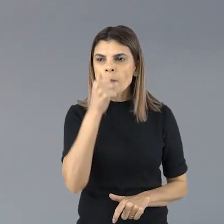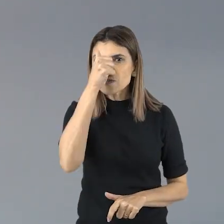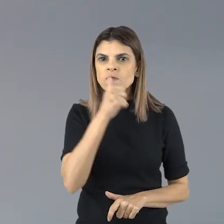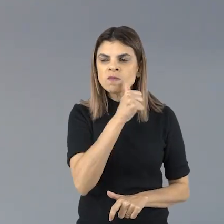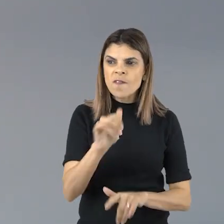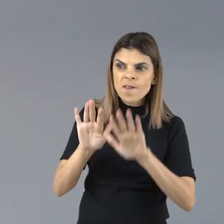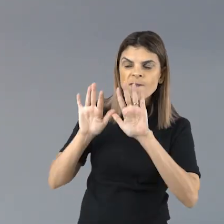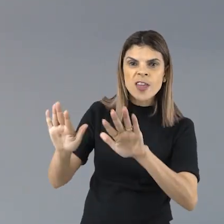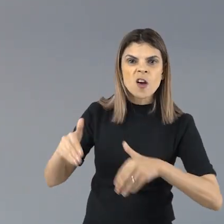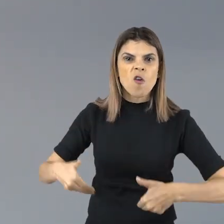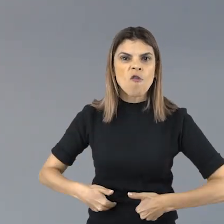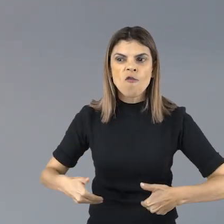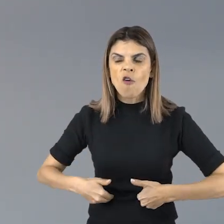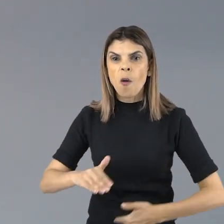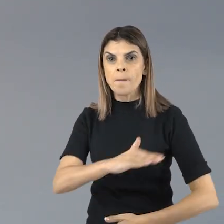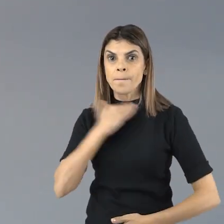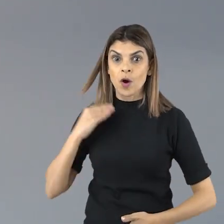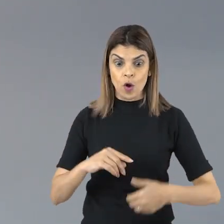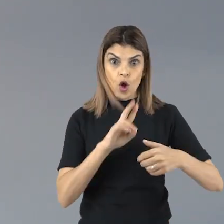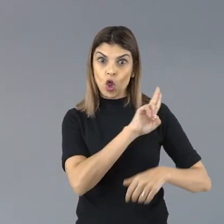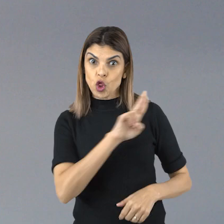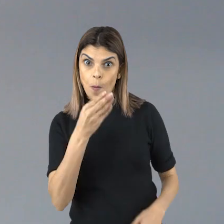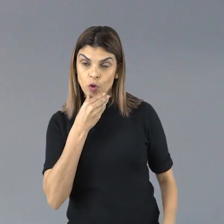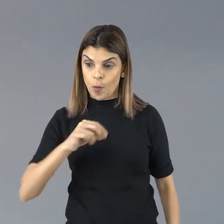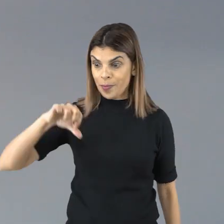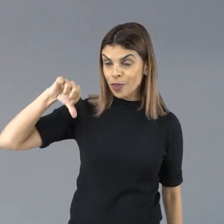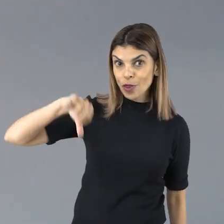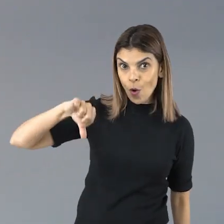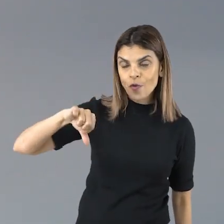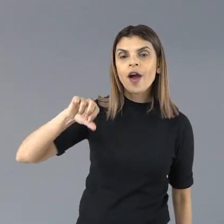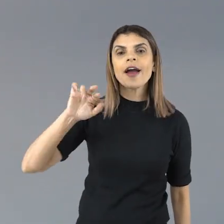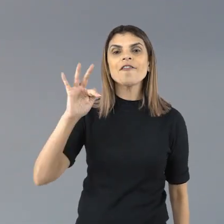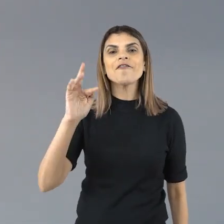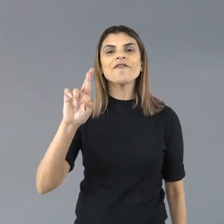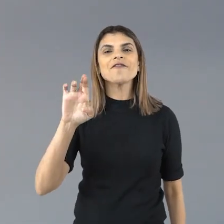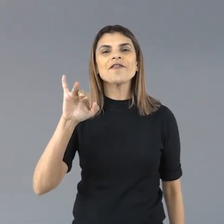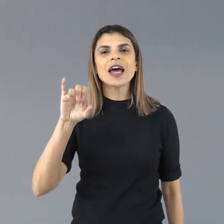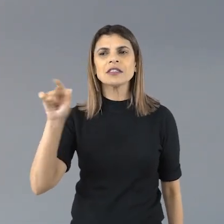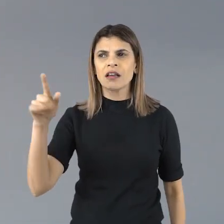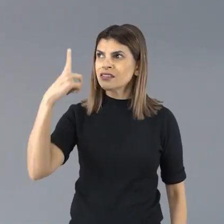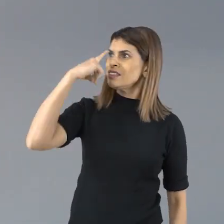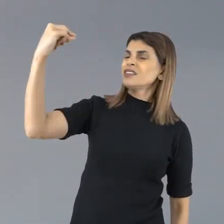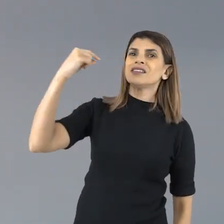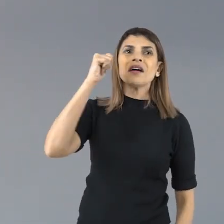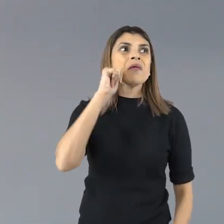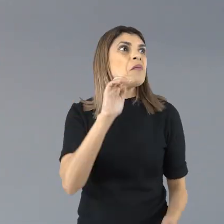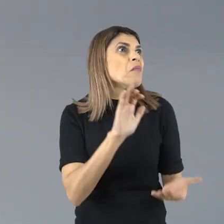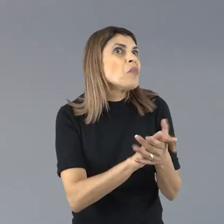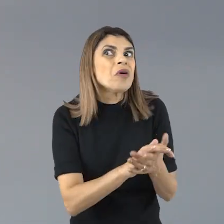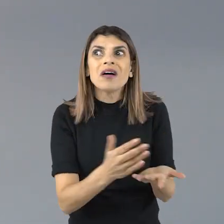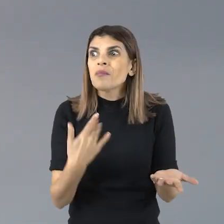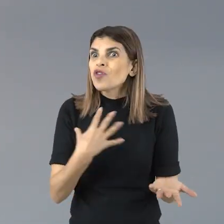fome em um bunker. O 9º homem selecionado foi Francis Gajewniczek. Quando ele foi escolhido, ele gritou, "Minha mulher,